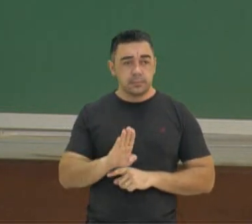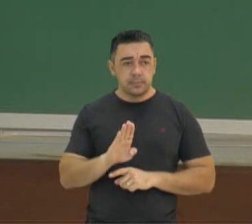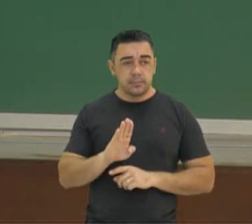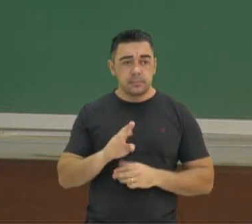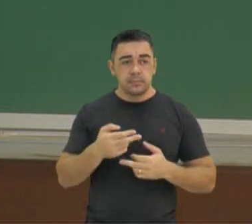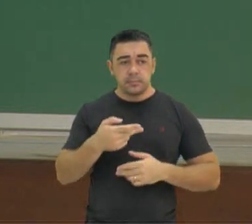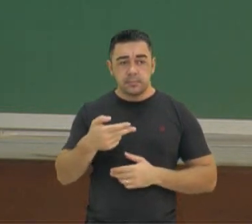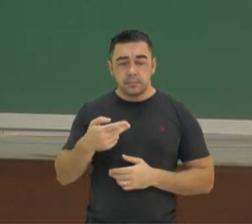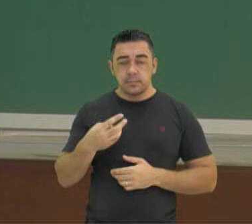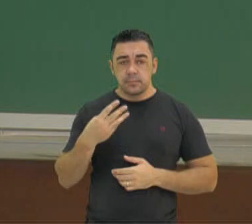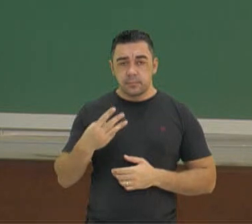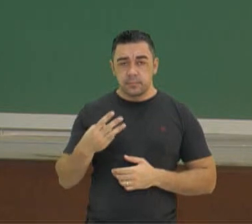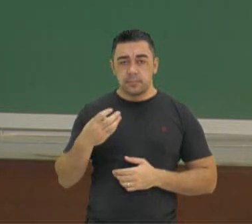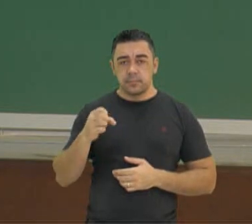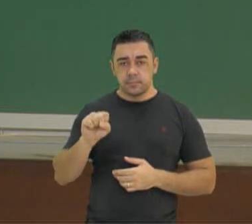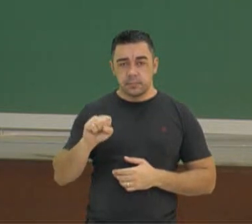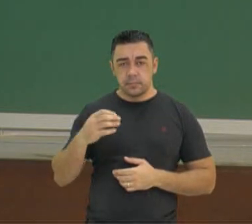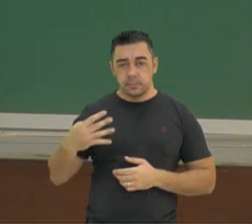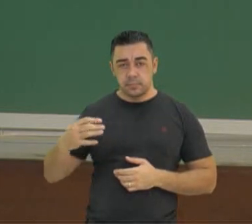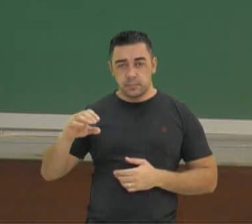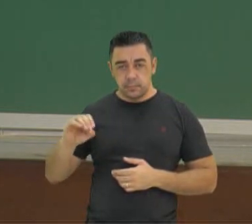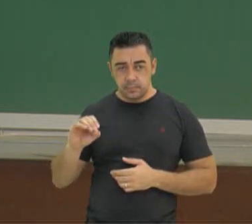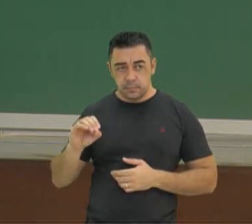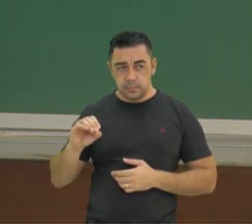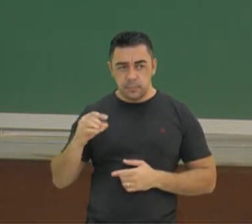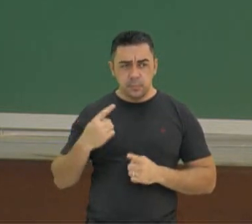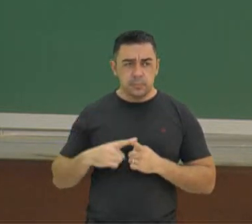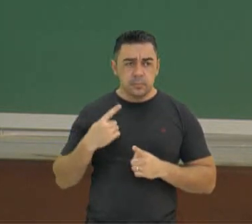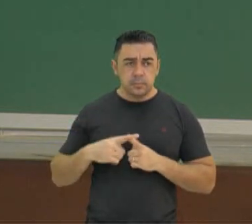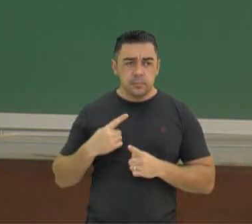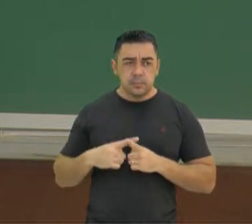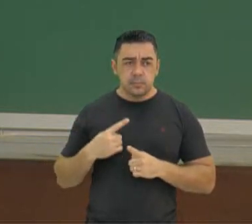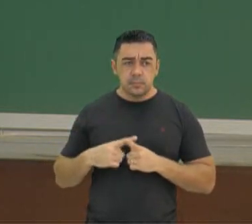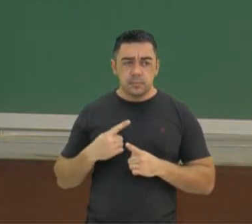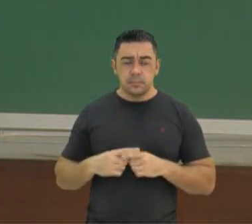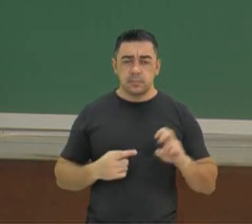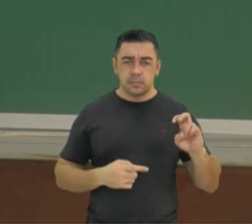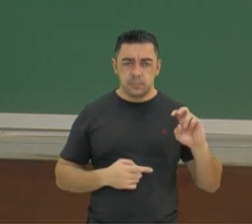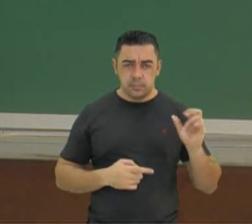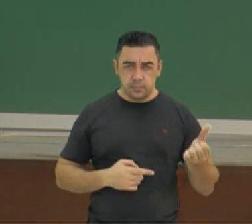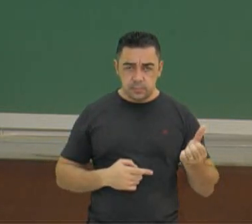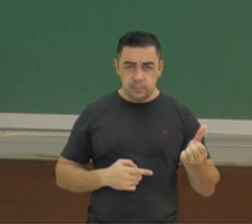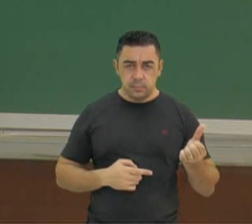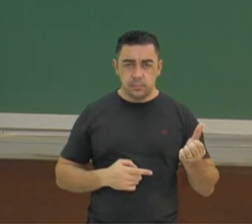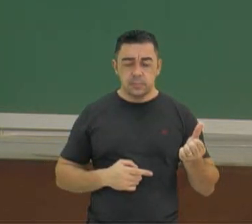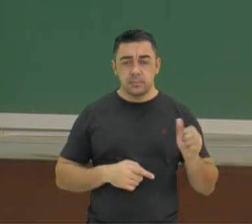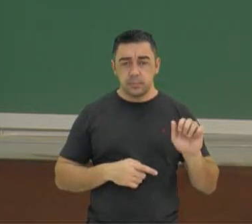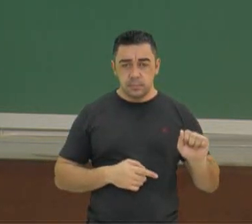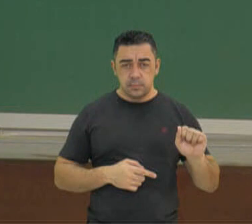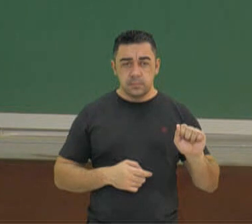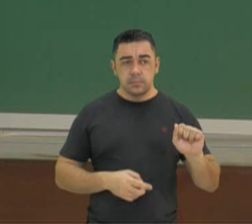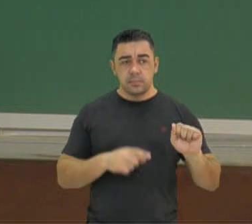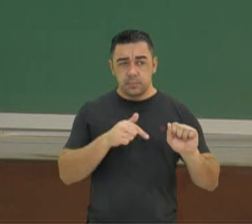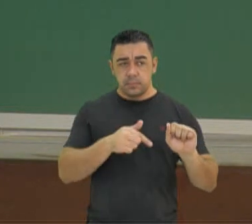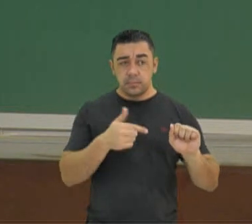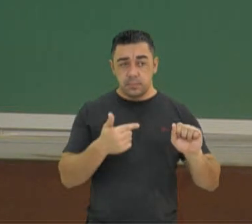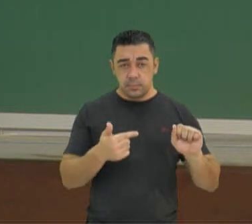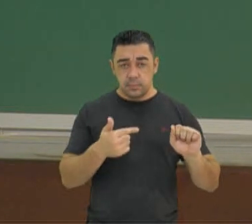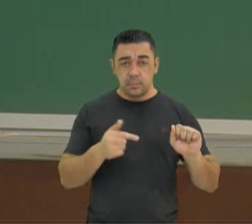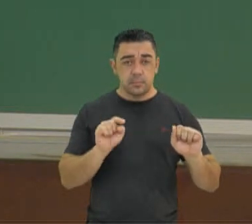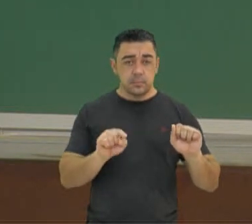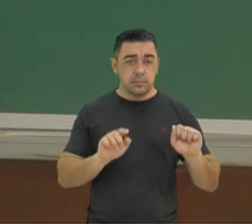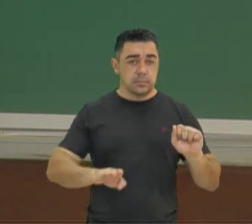igual 3.840. Por que que eu tenho 56 quilos, né, caixa do tipo A, e 72